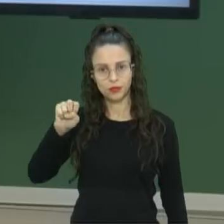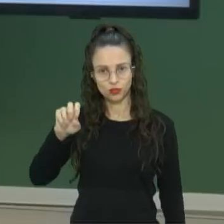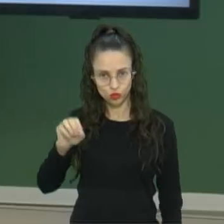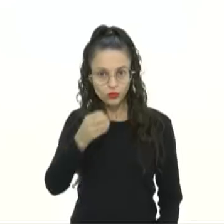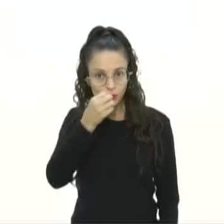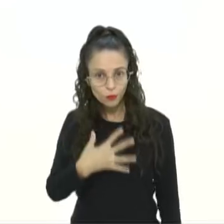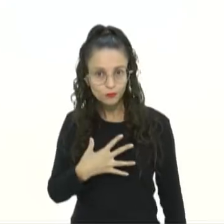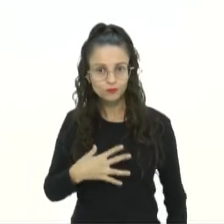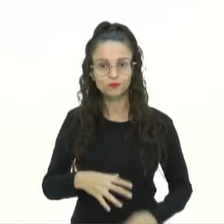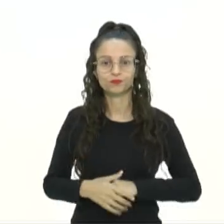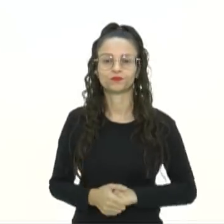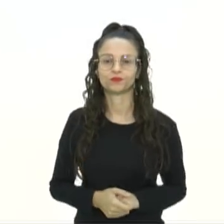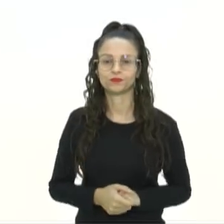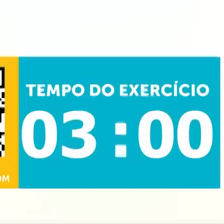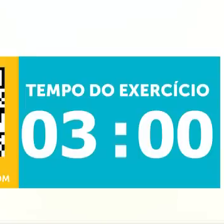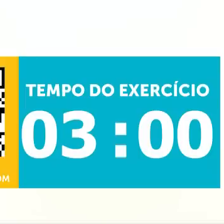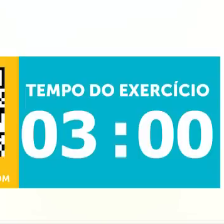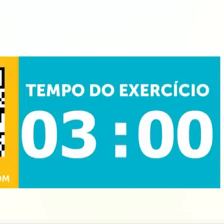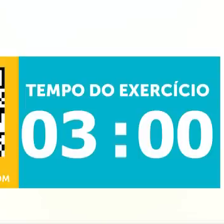bom?